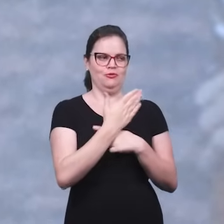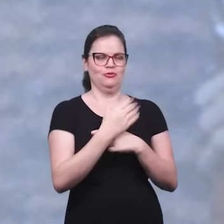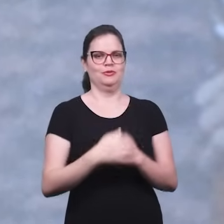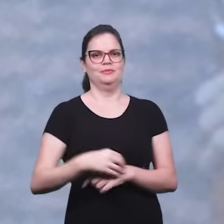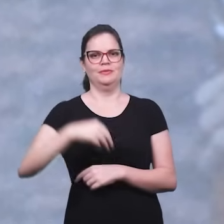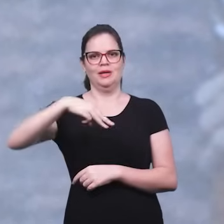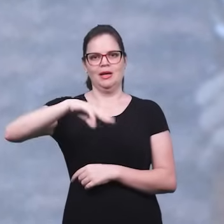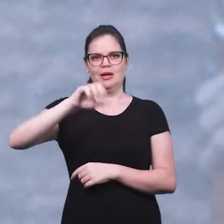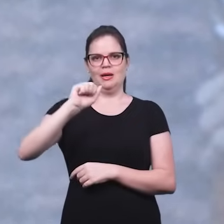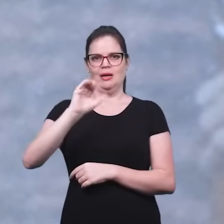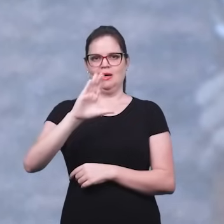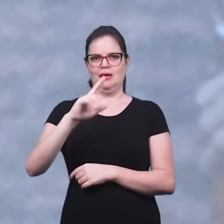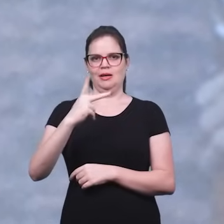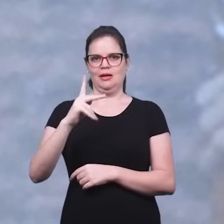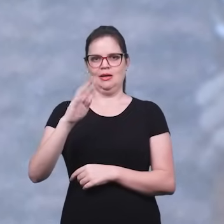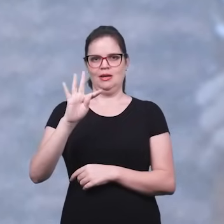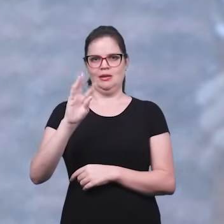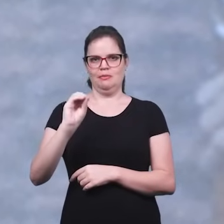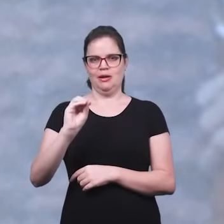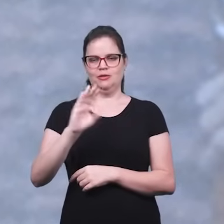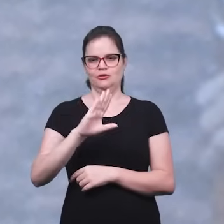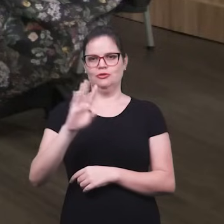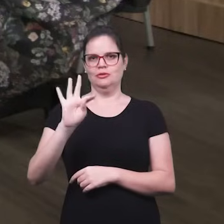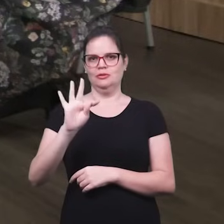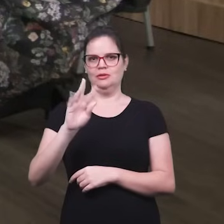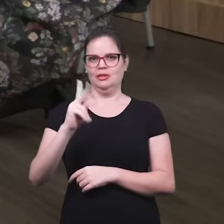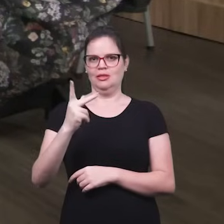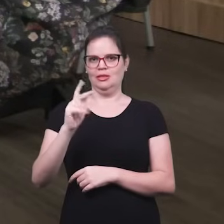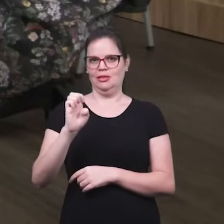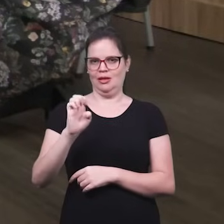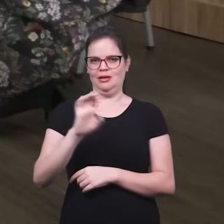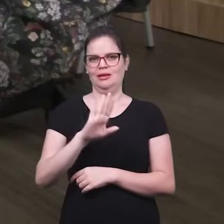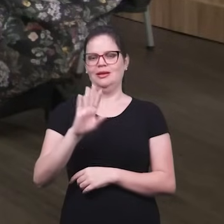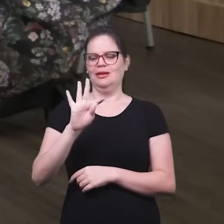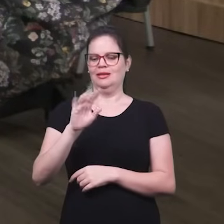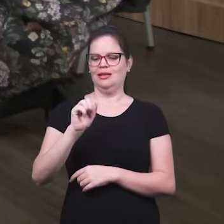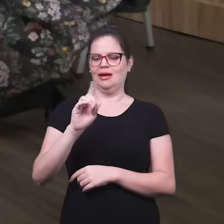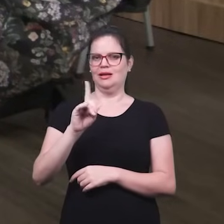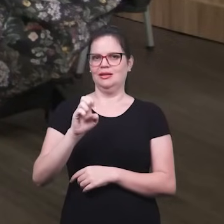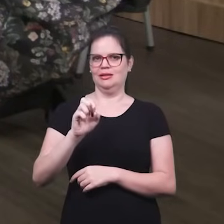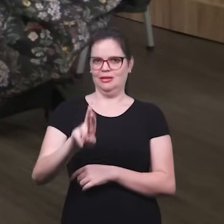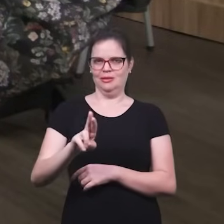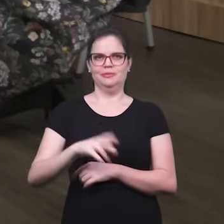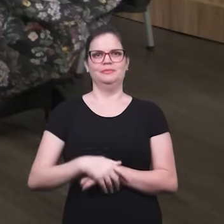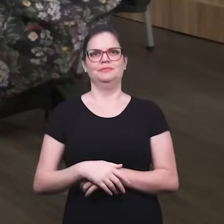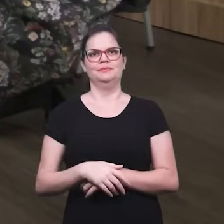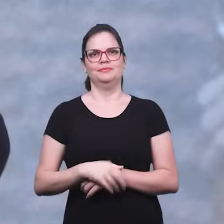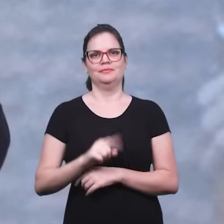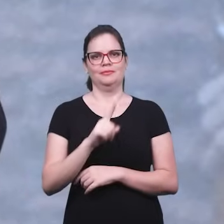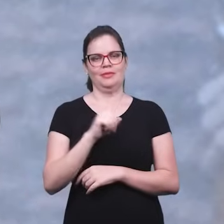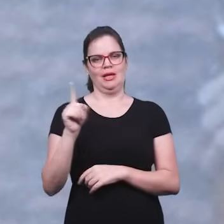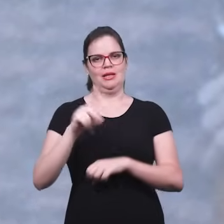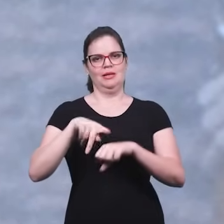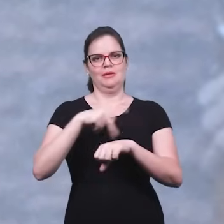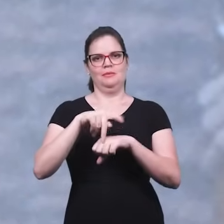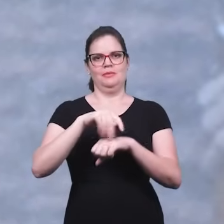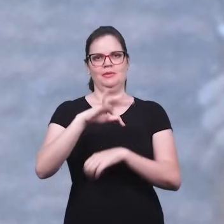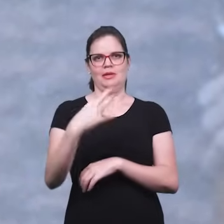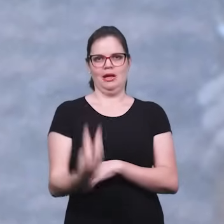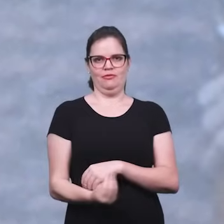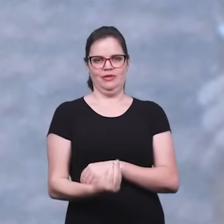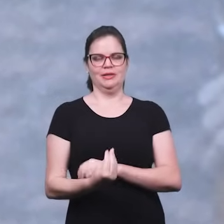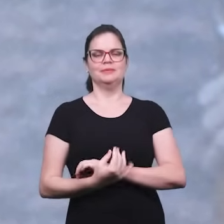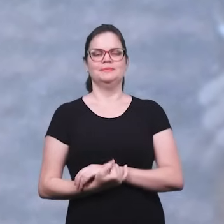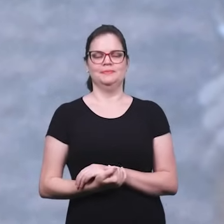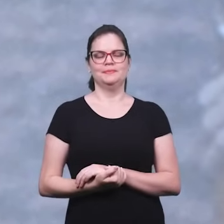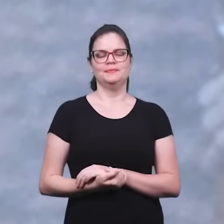Macho T. Tadeu, é isso? Macho T. Tadeu. Tadeu. Pronto. Então está aqui, já ele é de Guiné-Bissau,